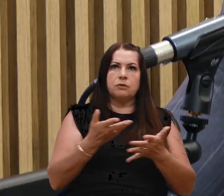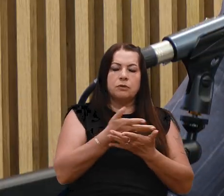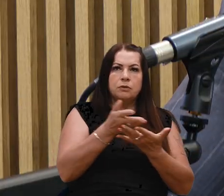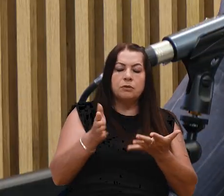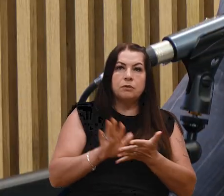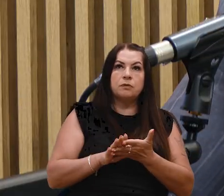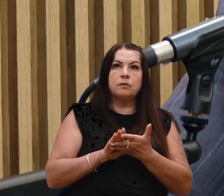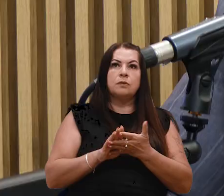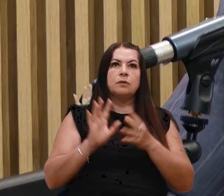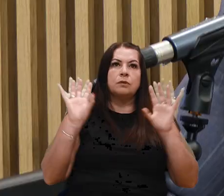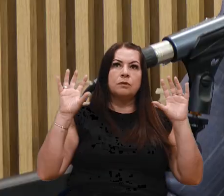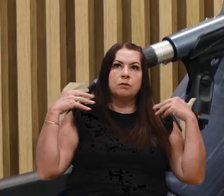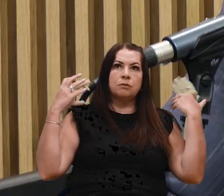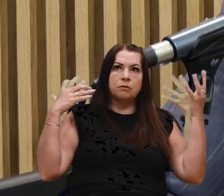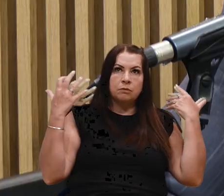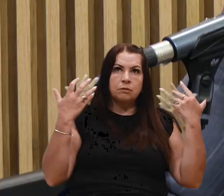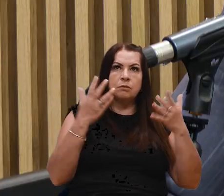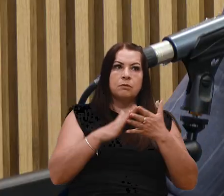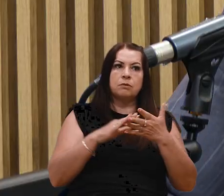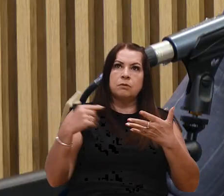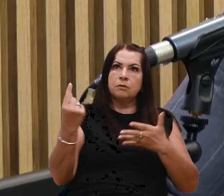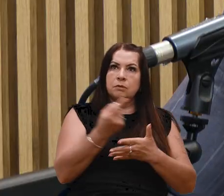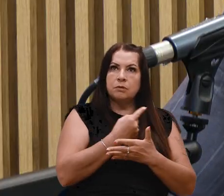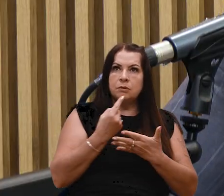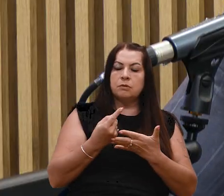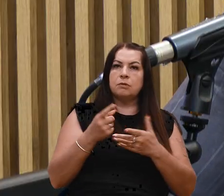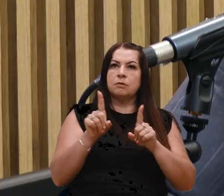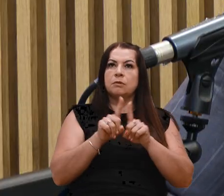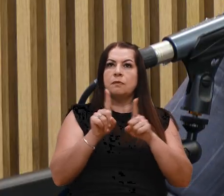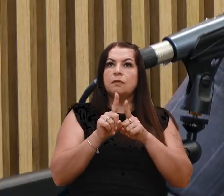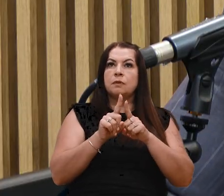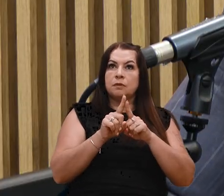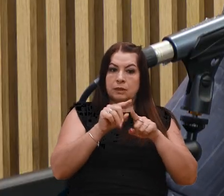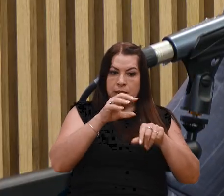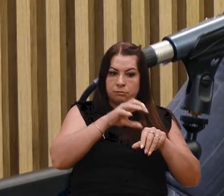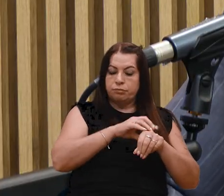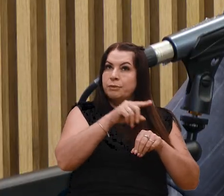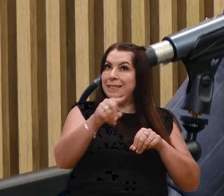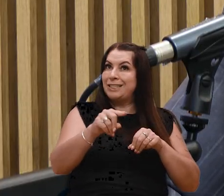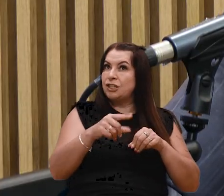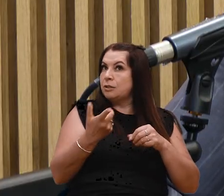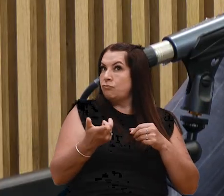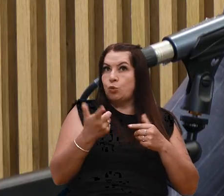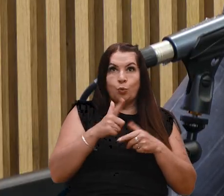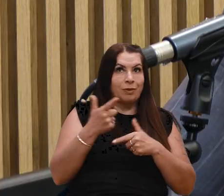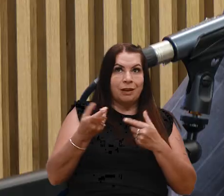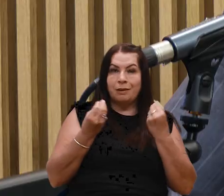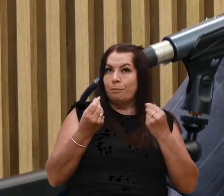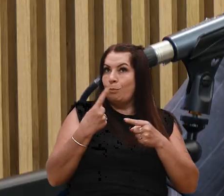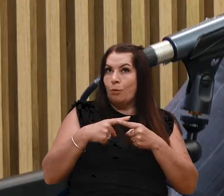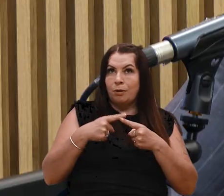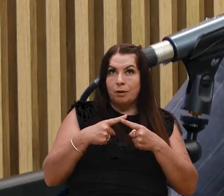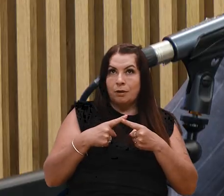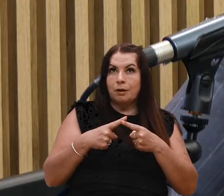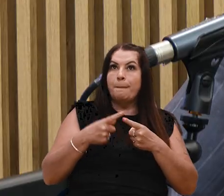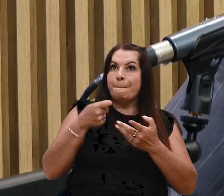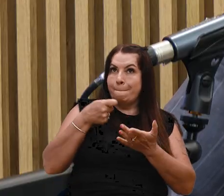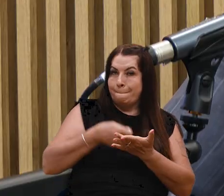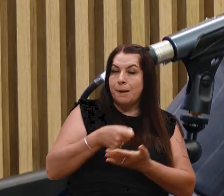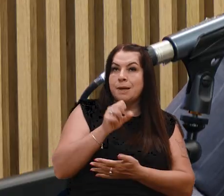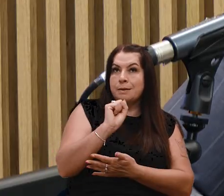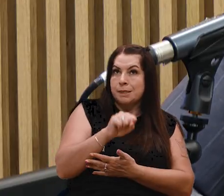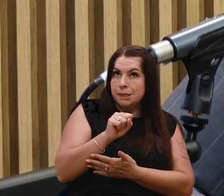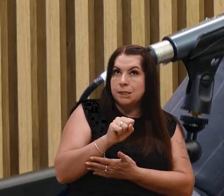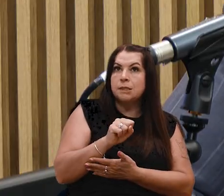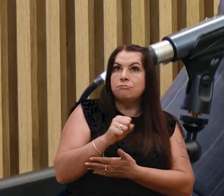uma ambulância ou um equipamento, né, que tenha que ser transportado aí, se tinha antes, que hoje não tem. Por quê? Porque você paga, sim, né,